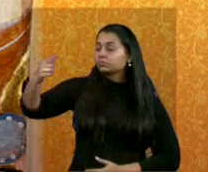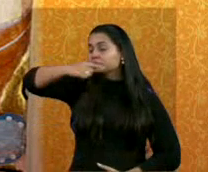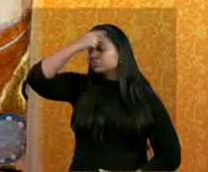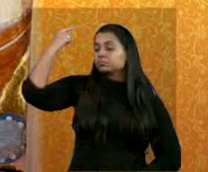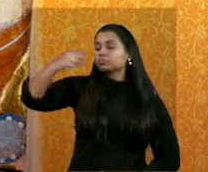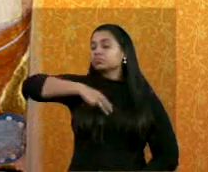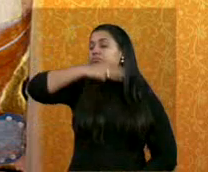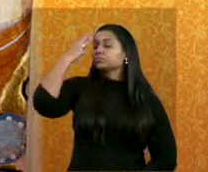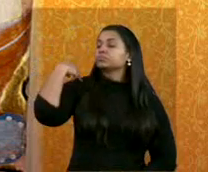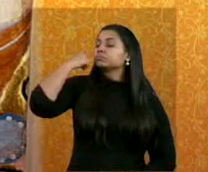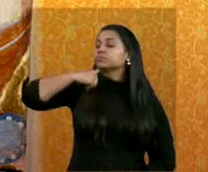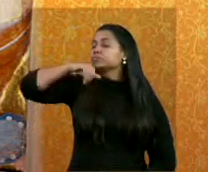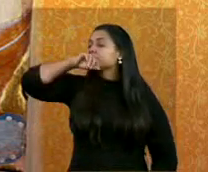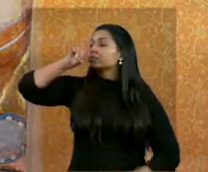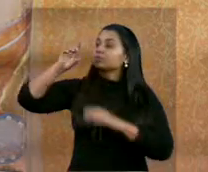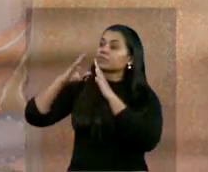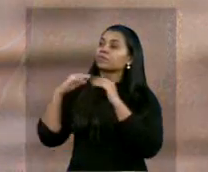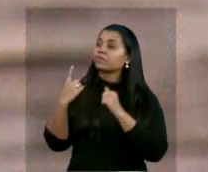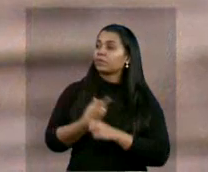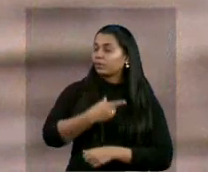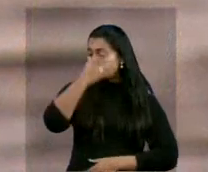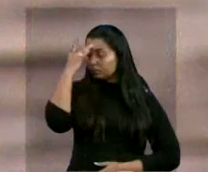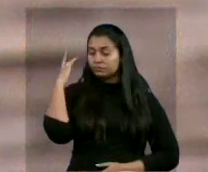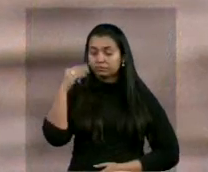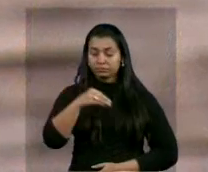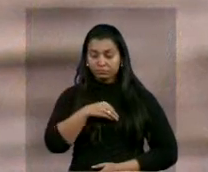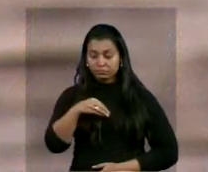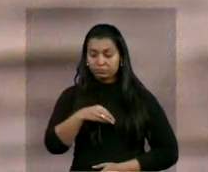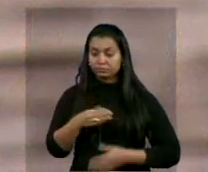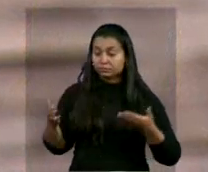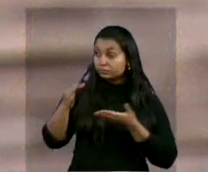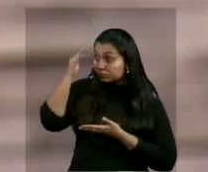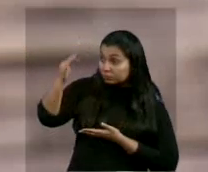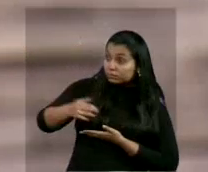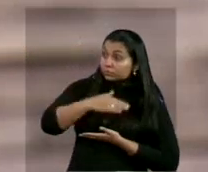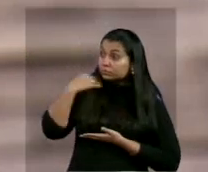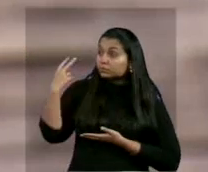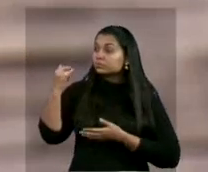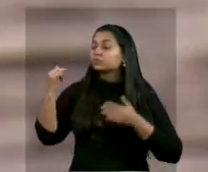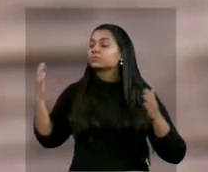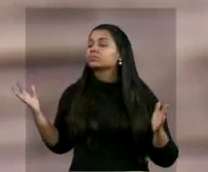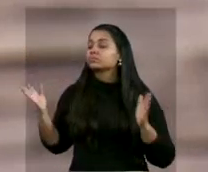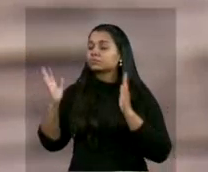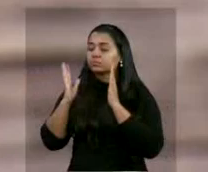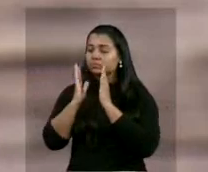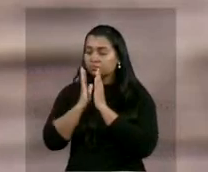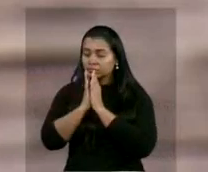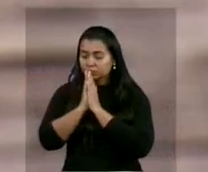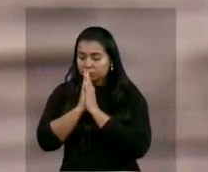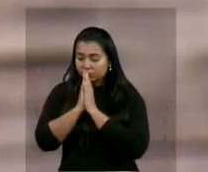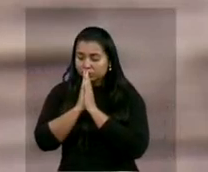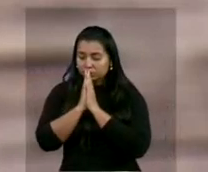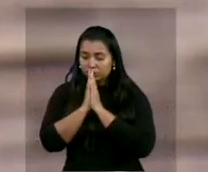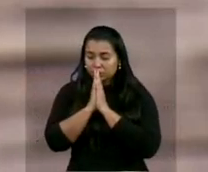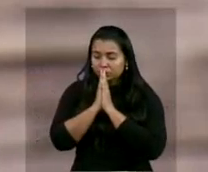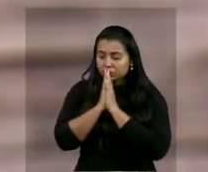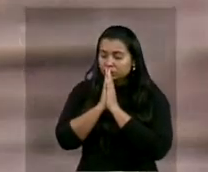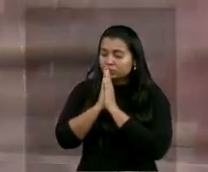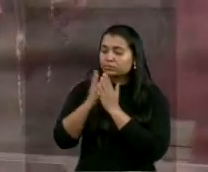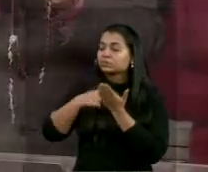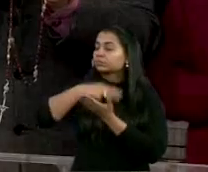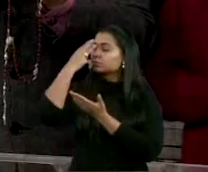Jesus. Santa Maria, Mãe de Deus, rogai por nós, pecadores, agora e na hora de nossa morte.